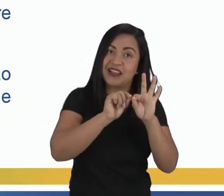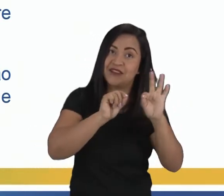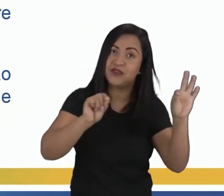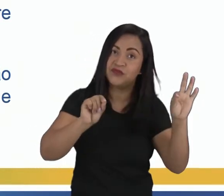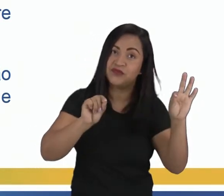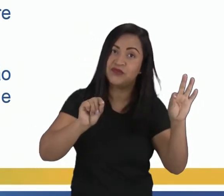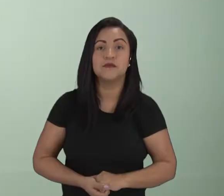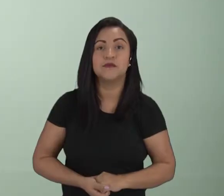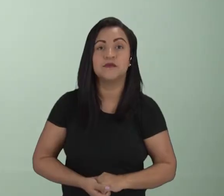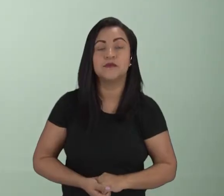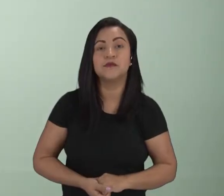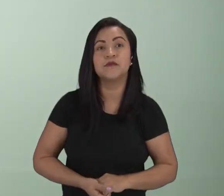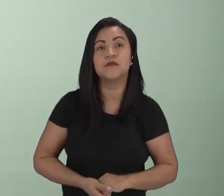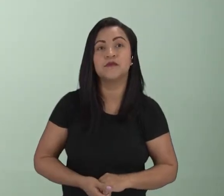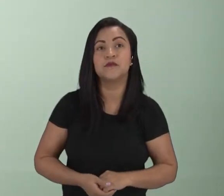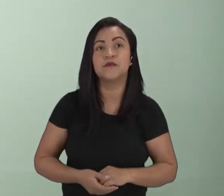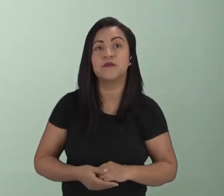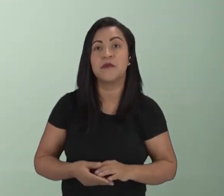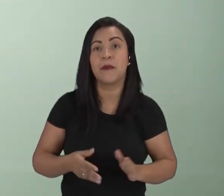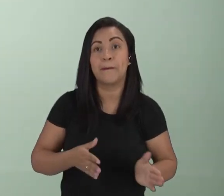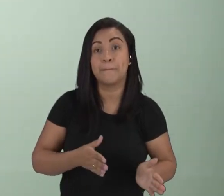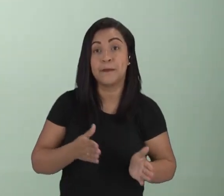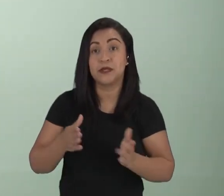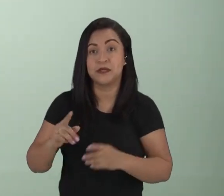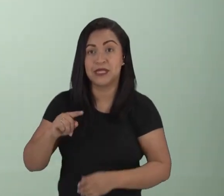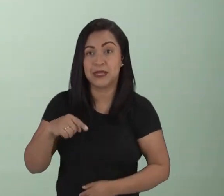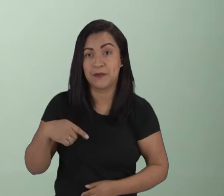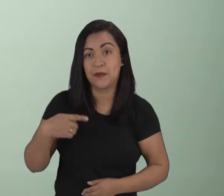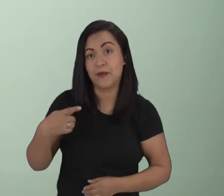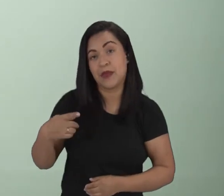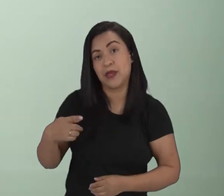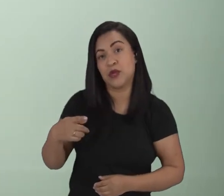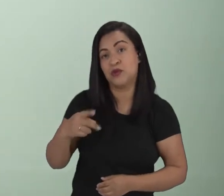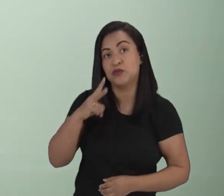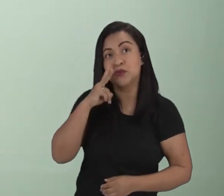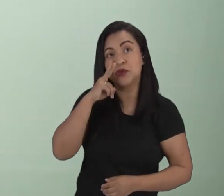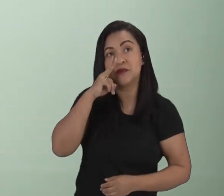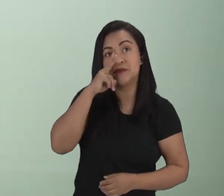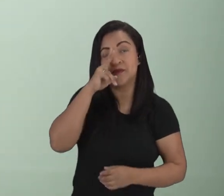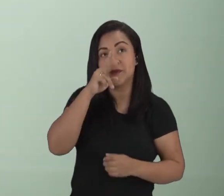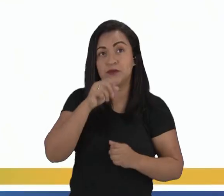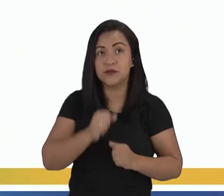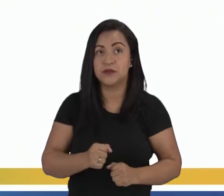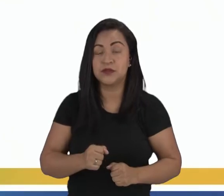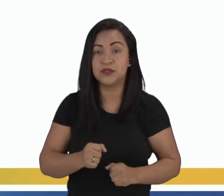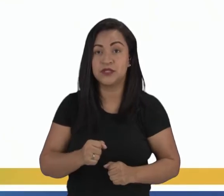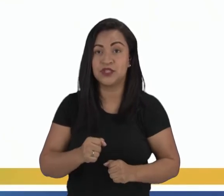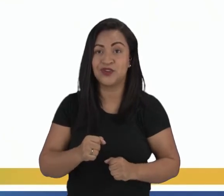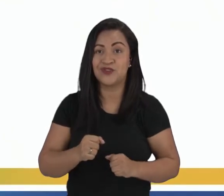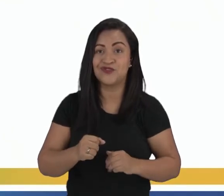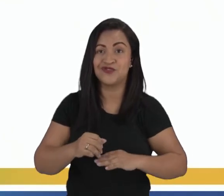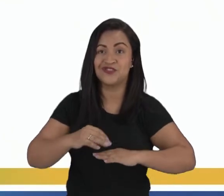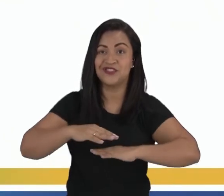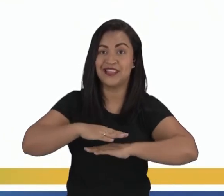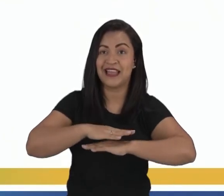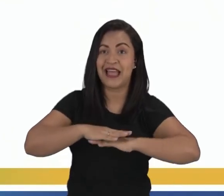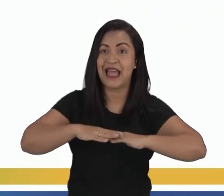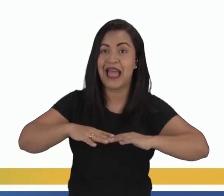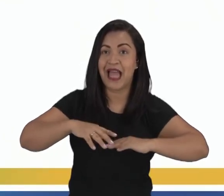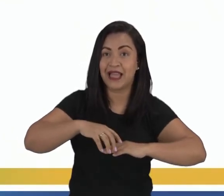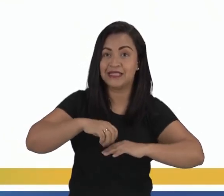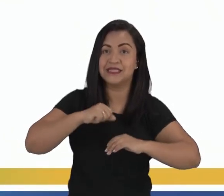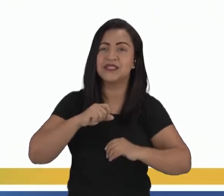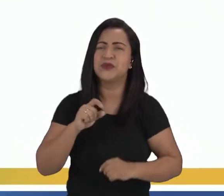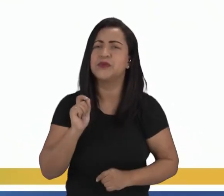fio ou de um cabo. Passando agora para a nossa próxima força, nós vamos falar agora da força de atrito.